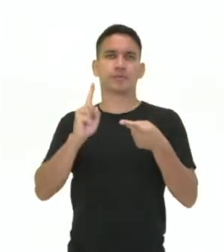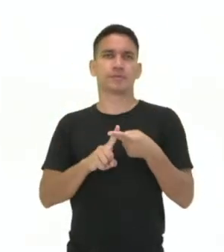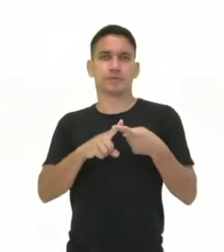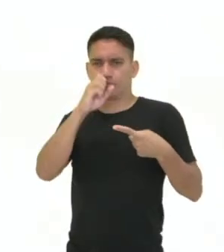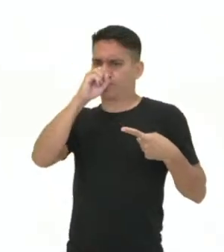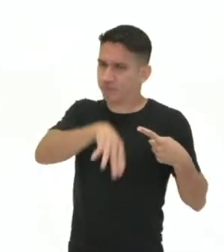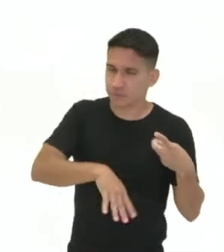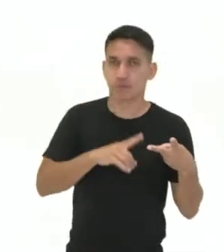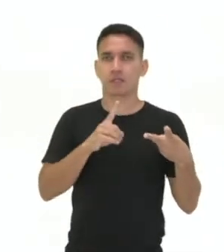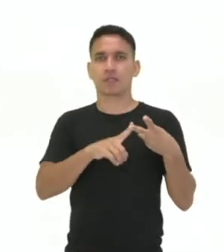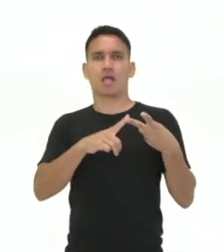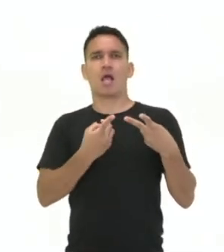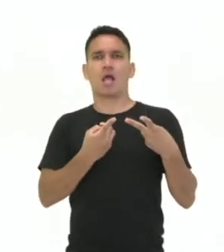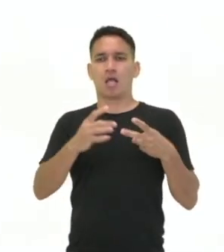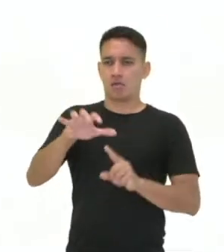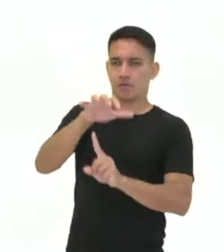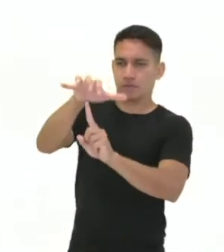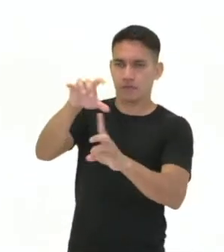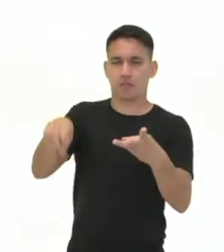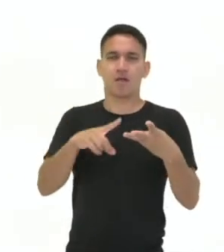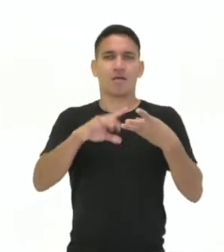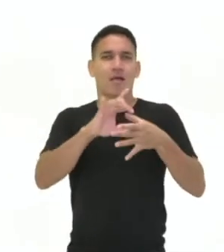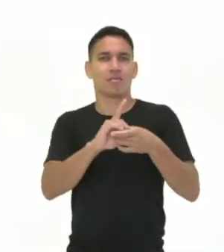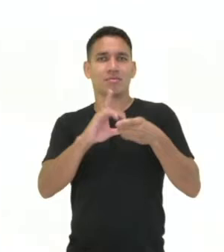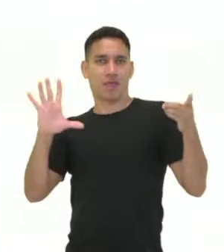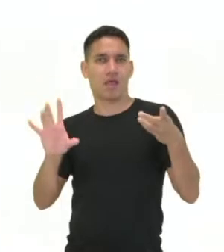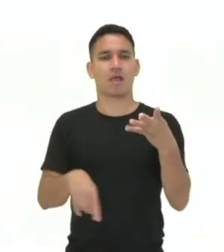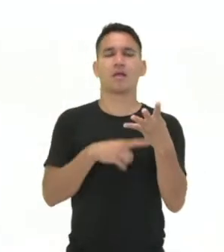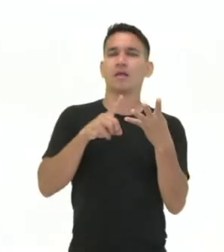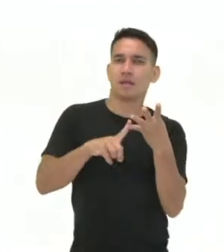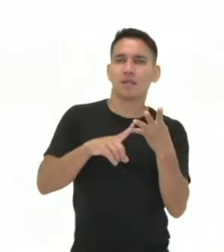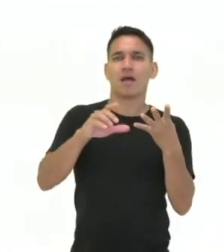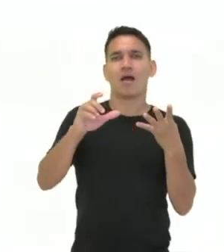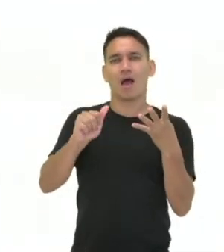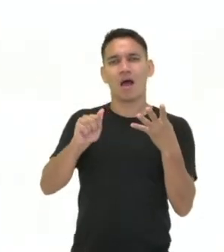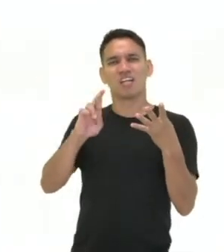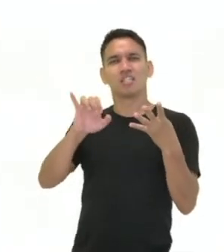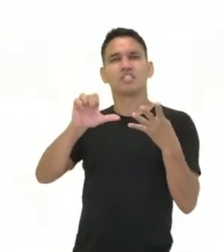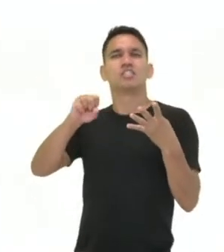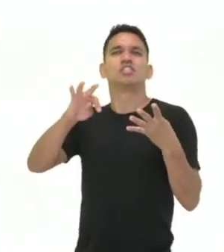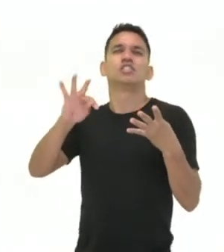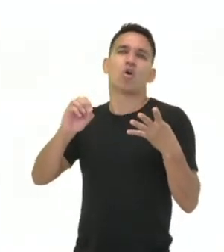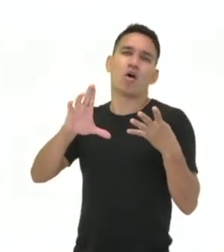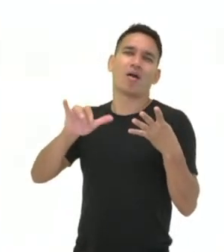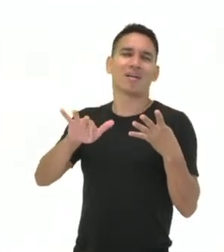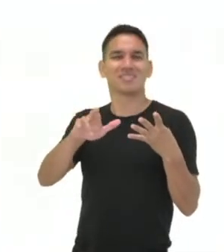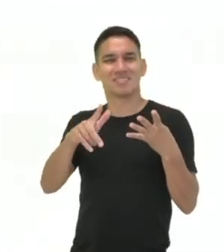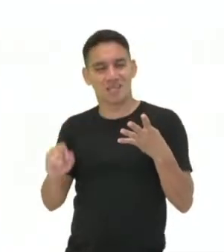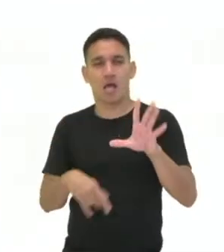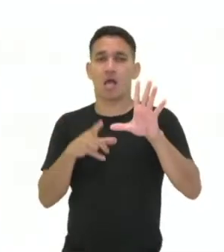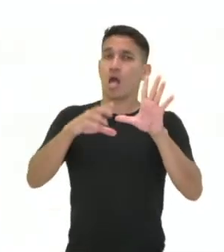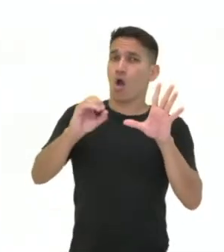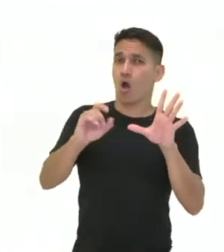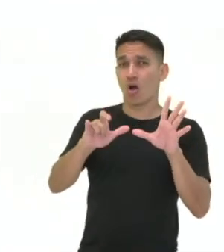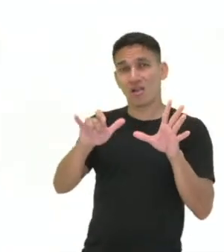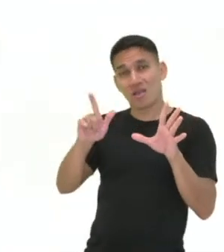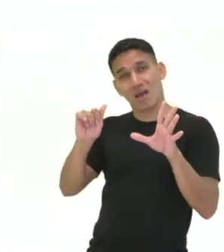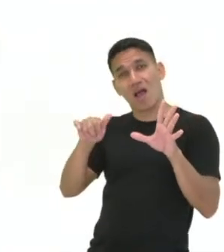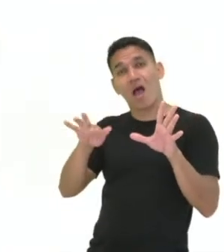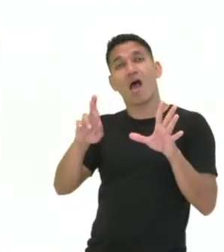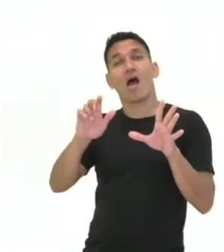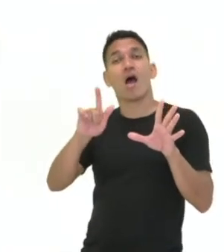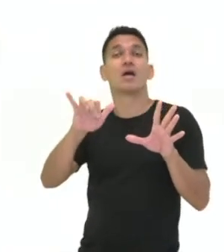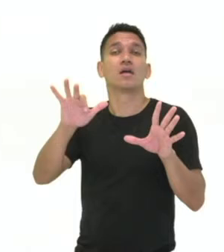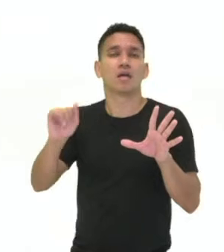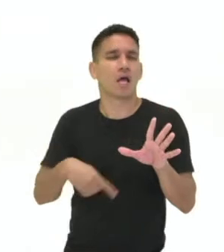monarquia, democracia, aristocracia, oligarquia e, em particular, a própria palavra